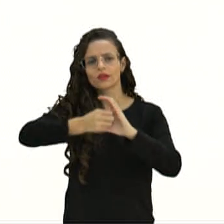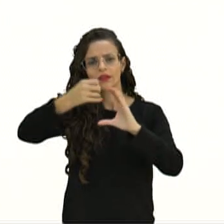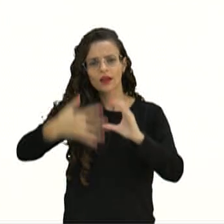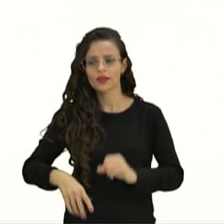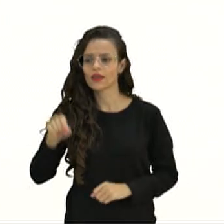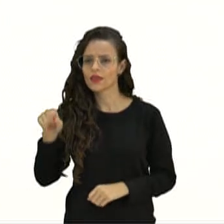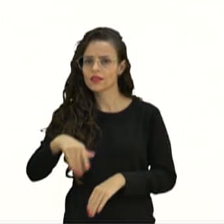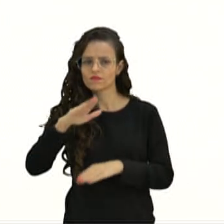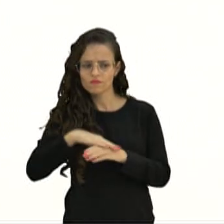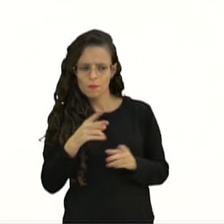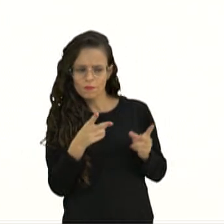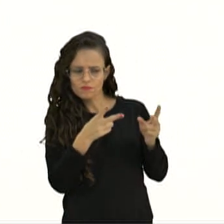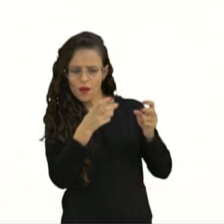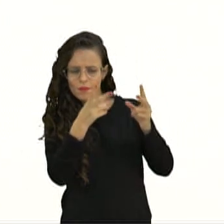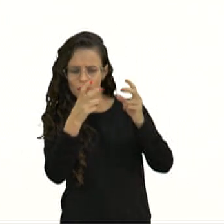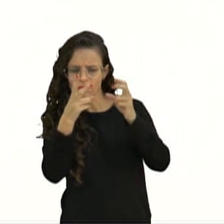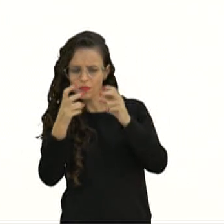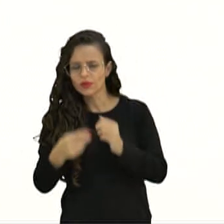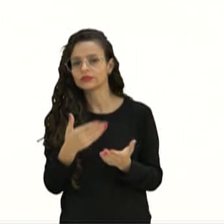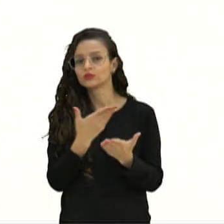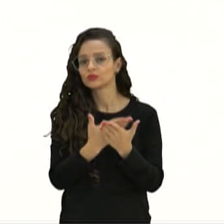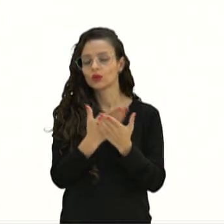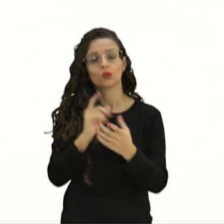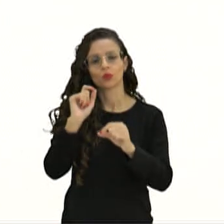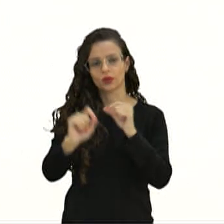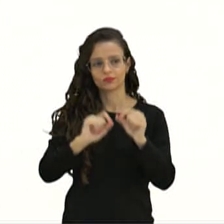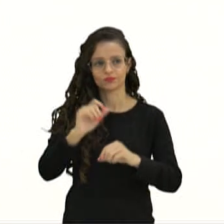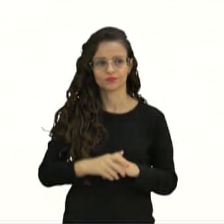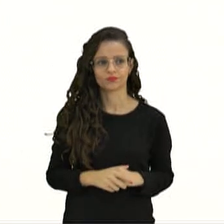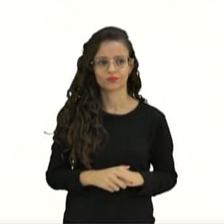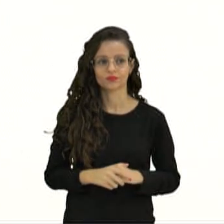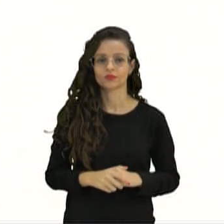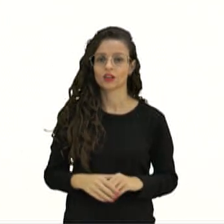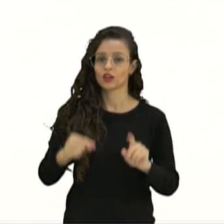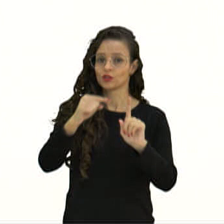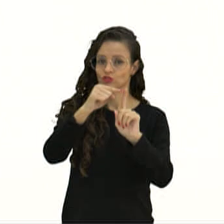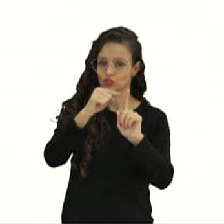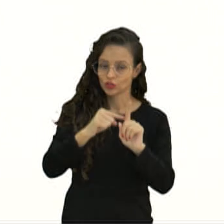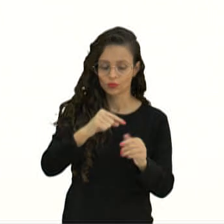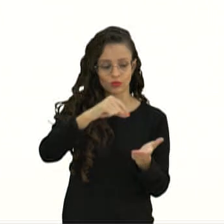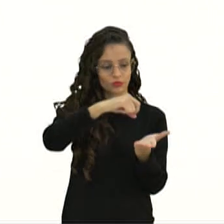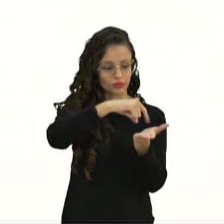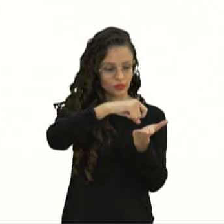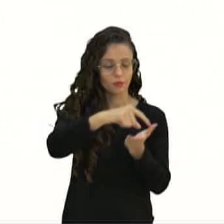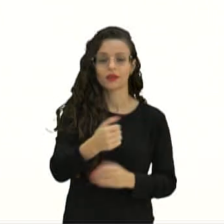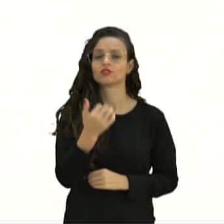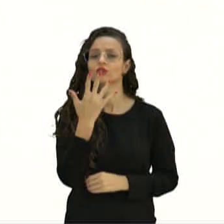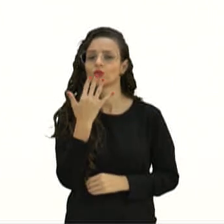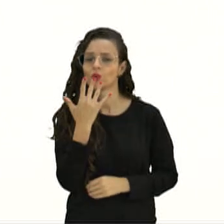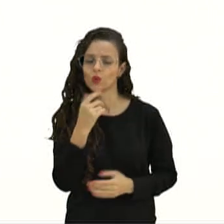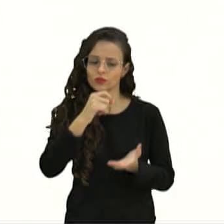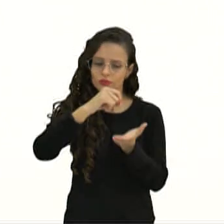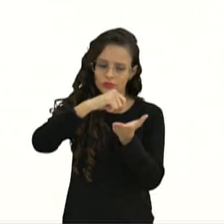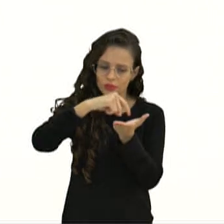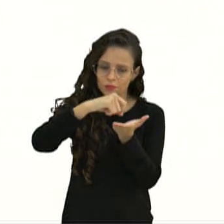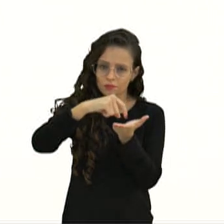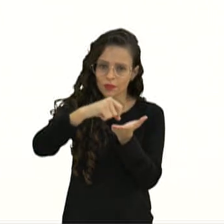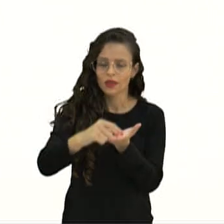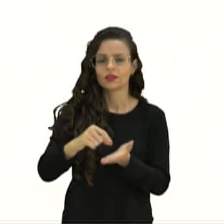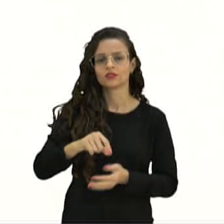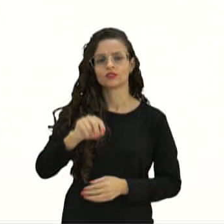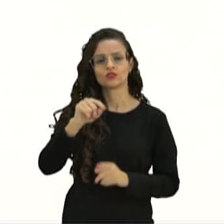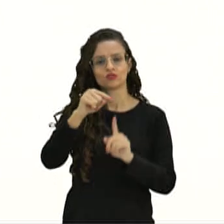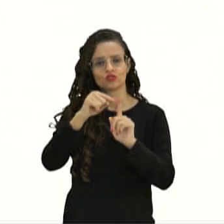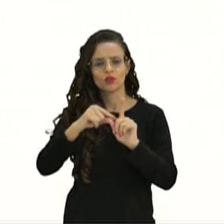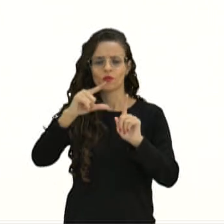ele via na planta que eram estudadas? Ó, tipos de semente, cor da semente, o tipo da